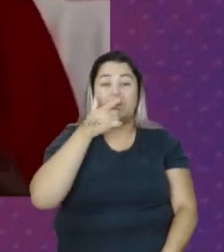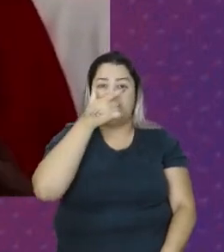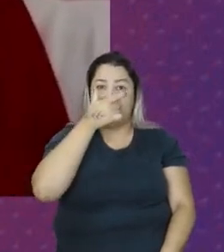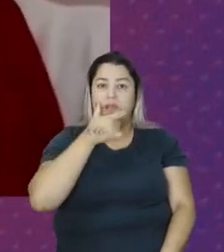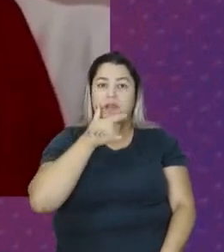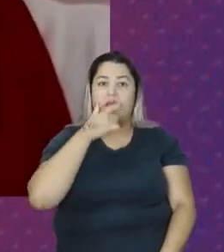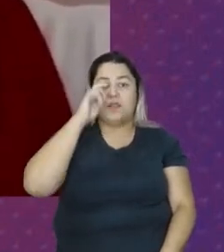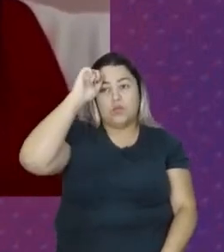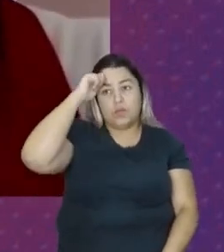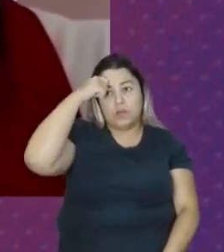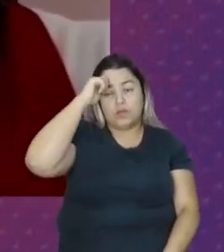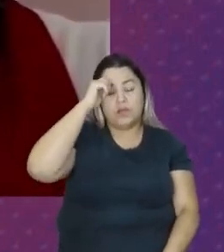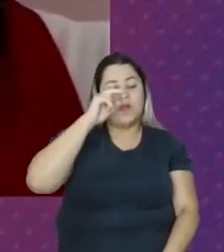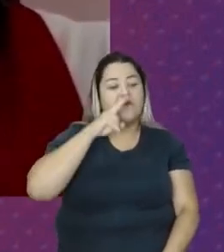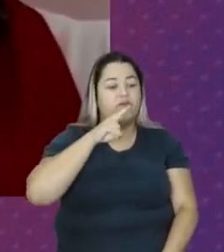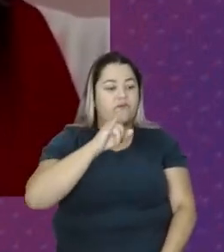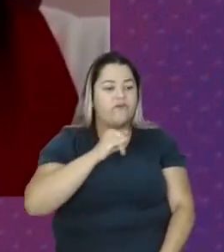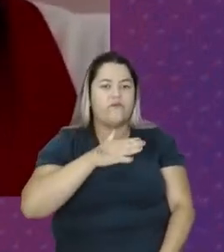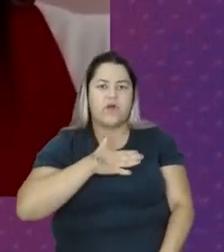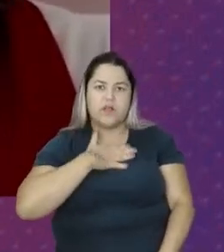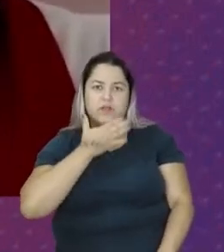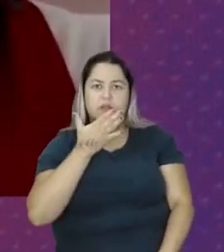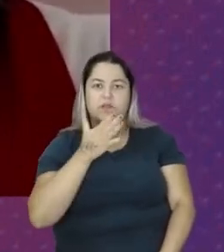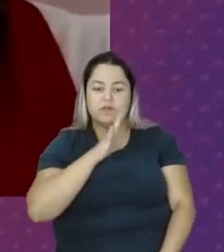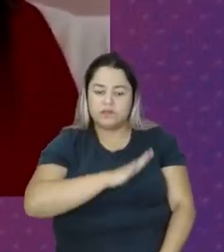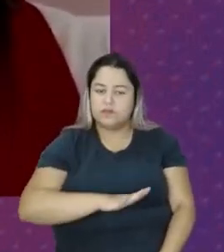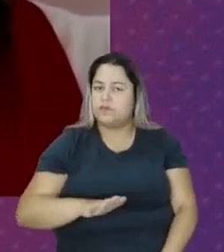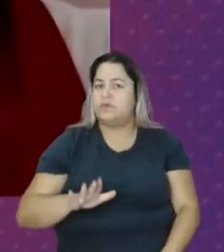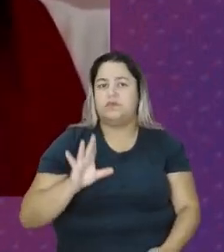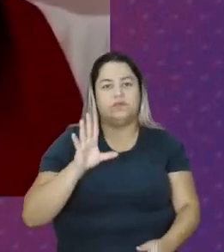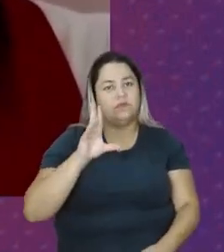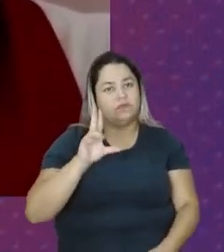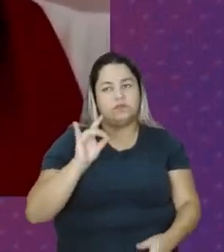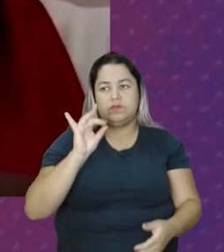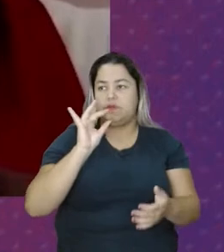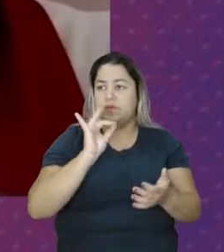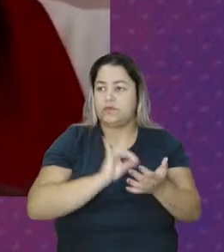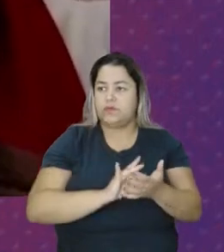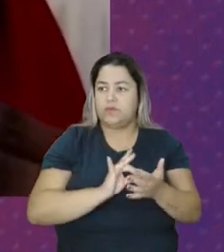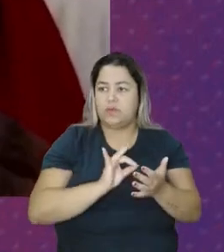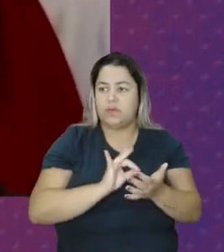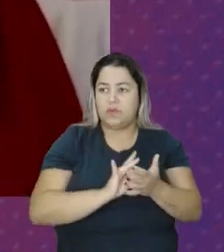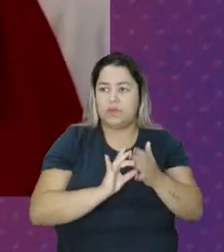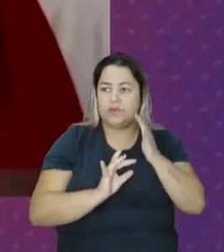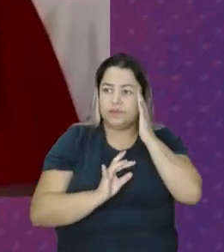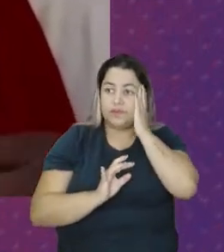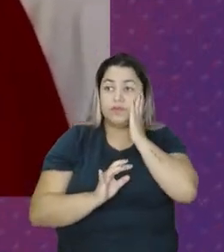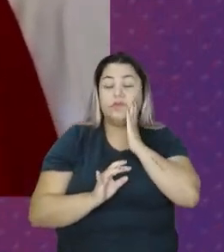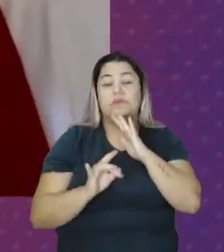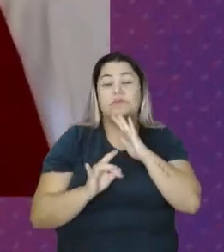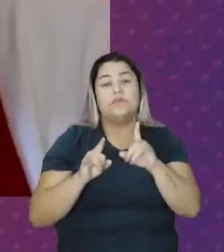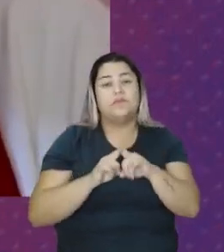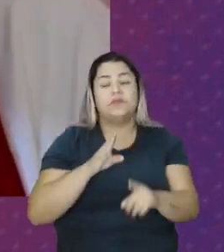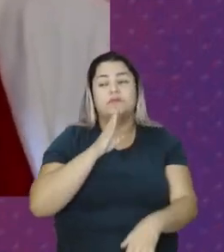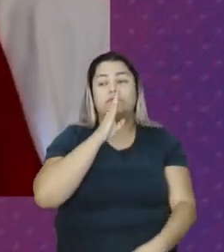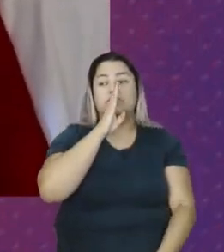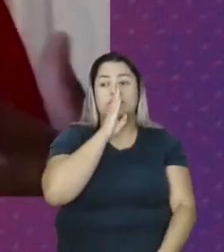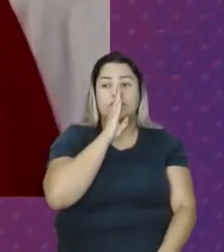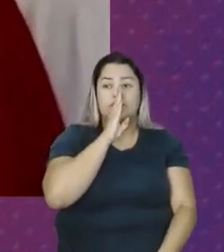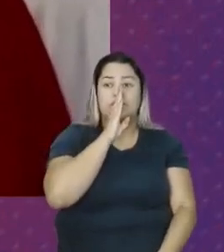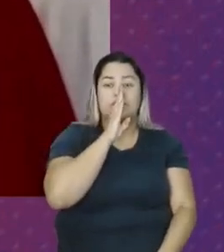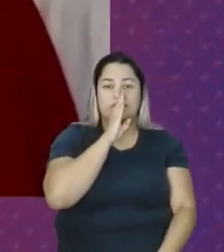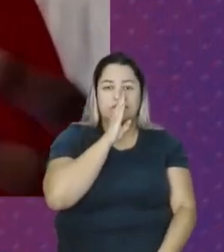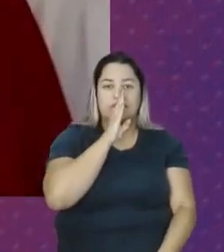vai assustar aquela criança. Não é verdade. Mas isso é a forma mais silenciosa